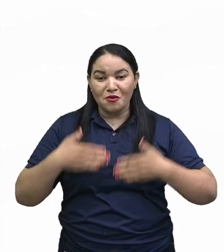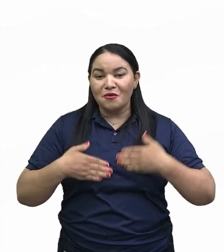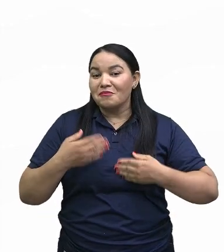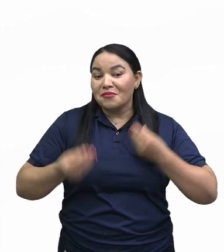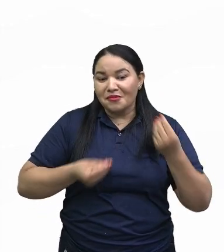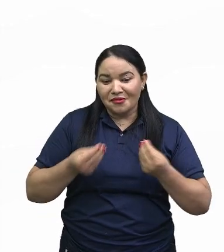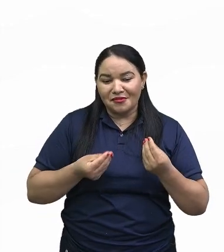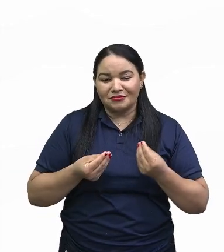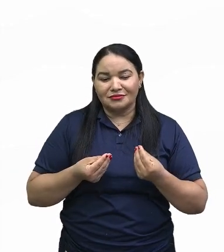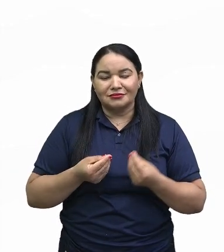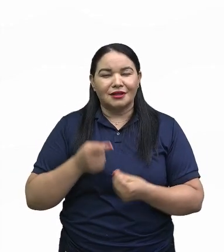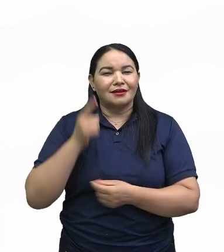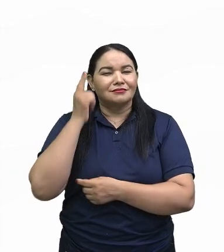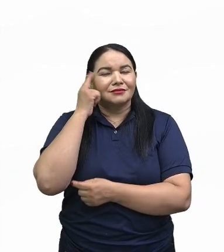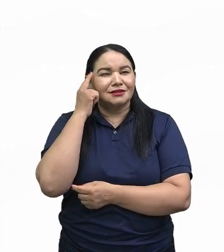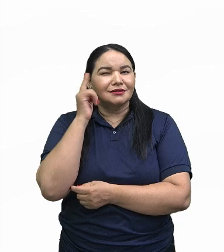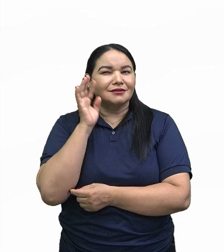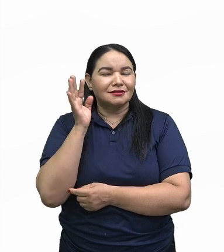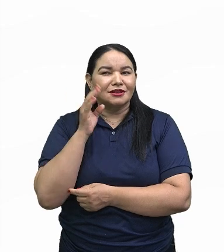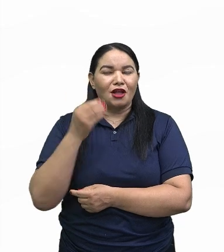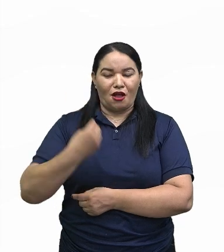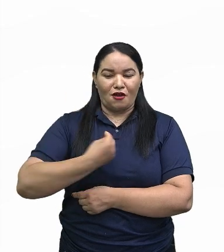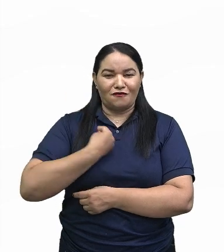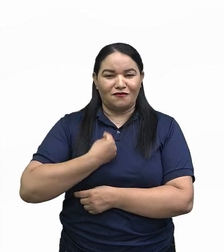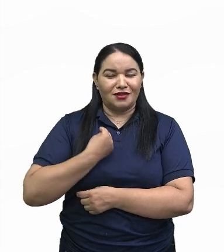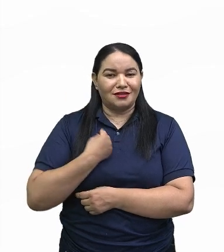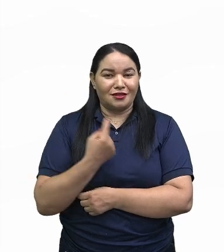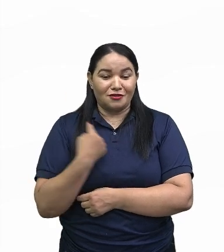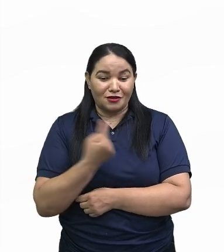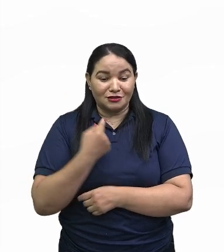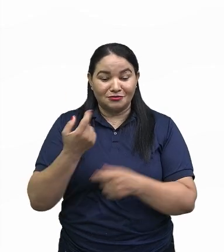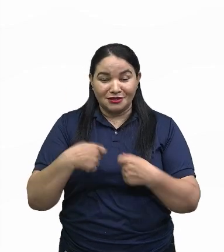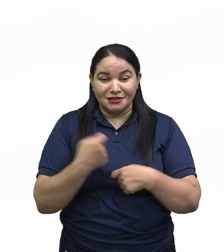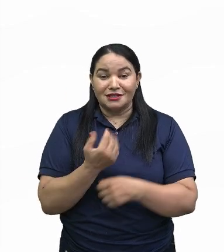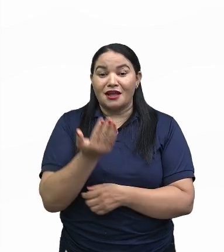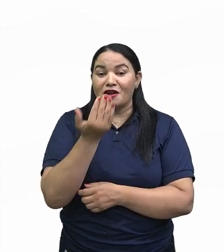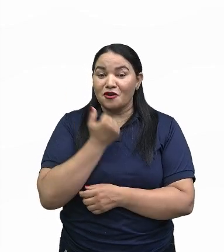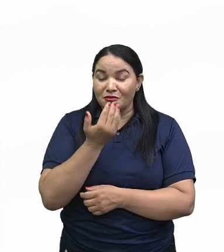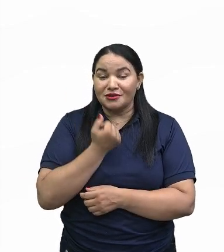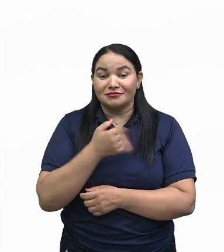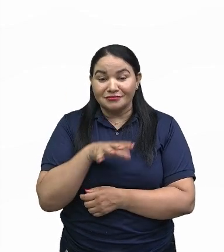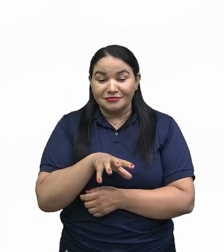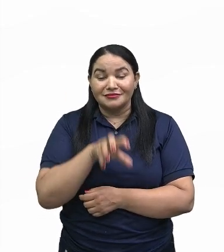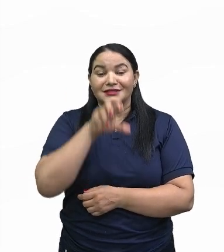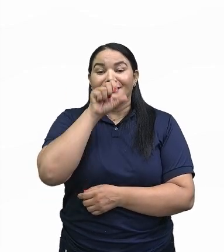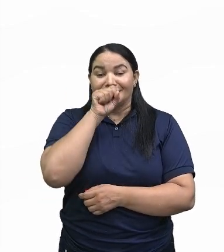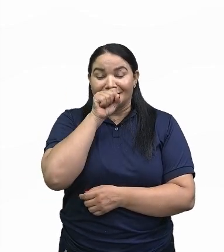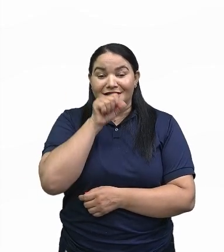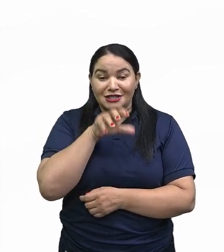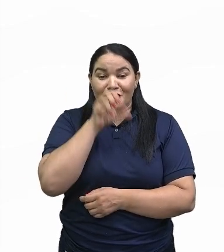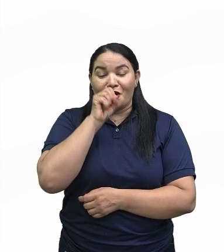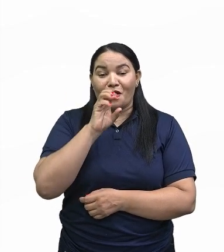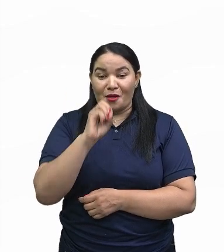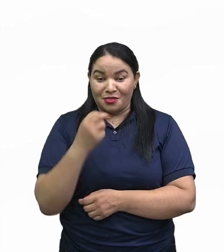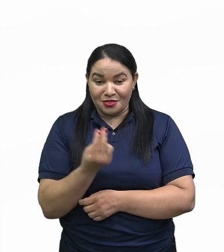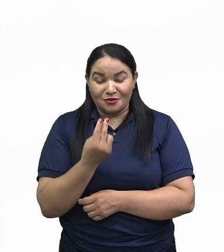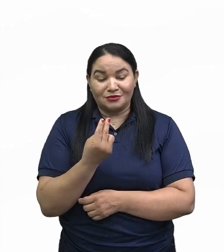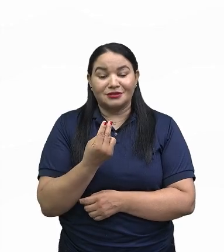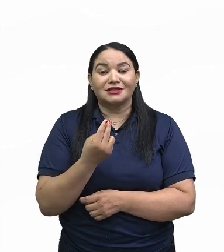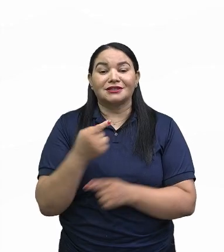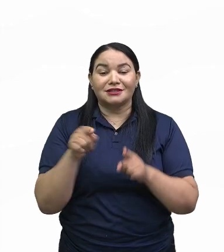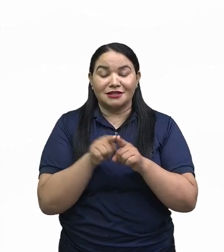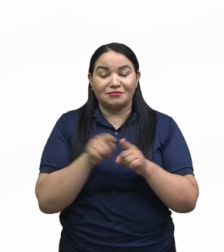ó, pensando, né? Para viver, nós só precisamos nos alimentar, respirar oxigênio suficiente e